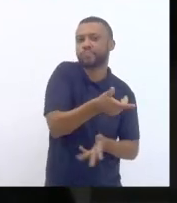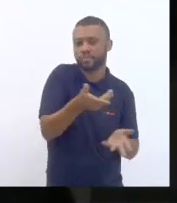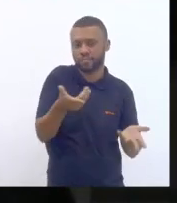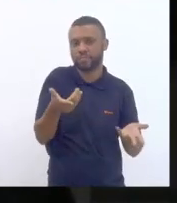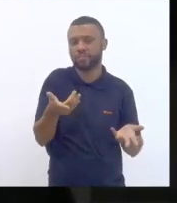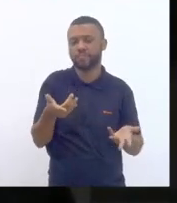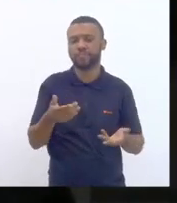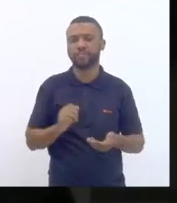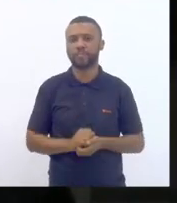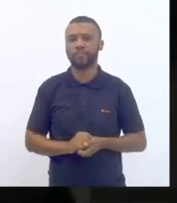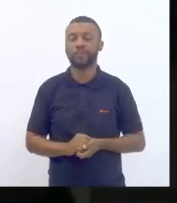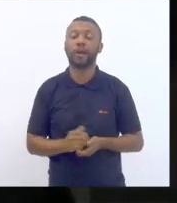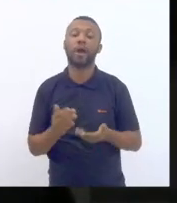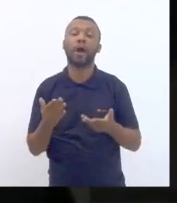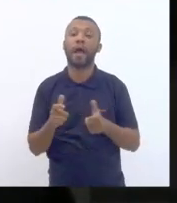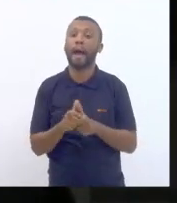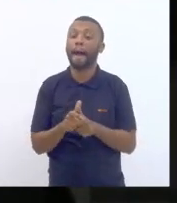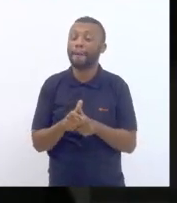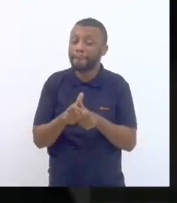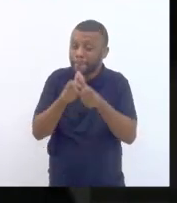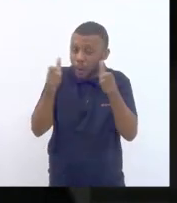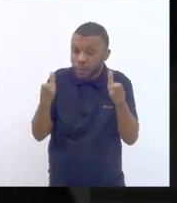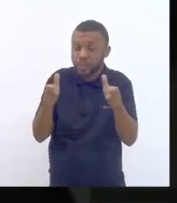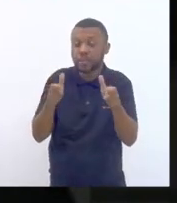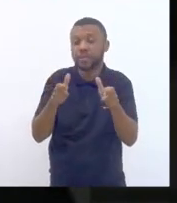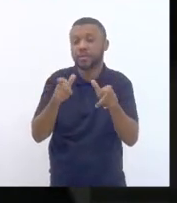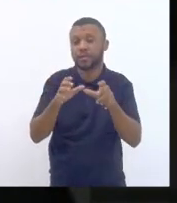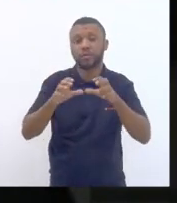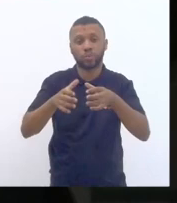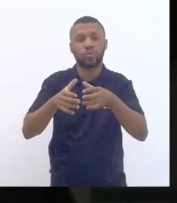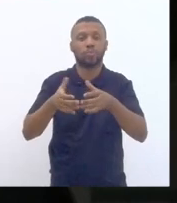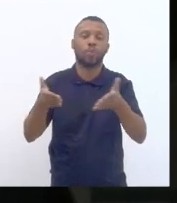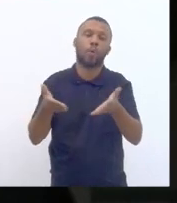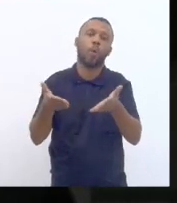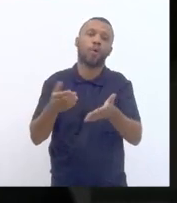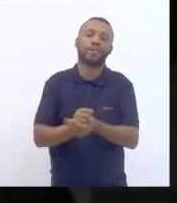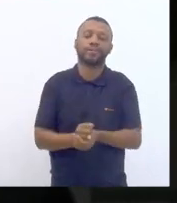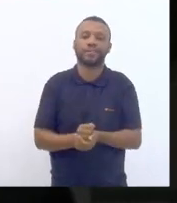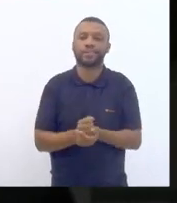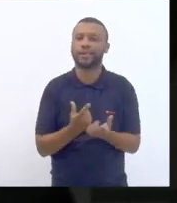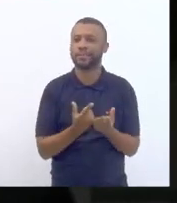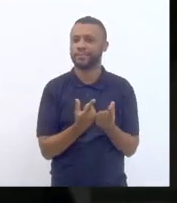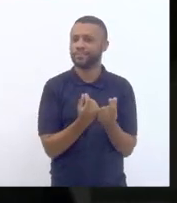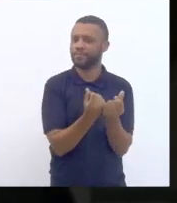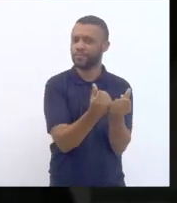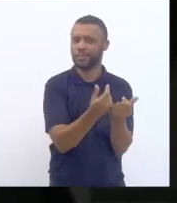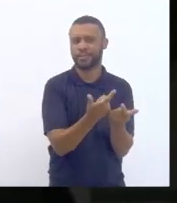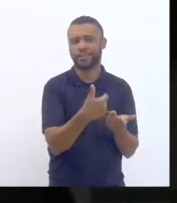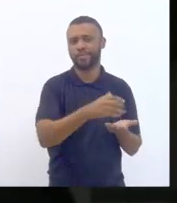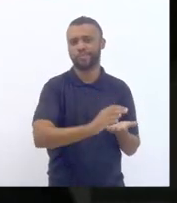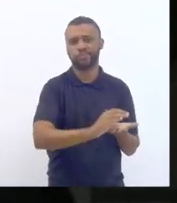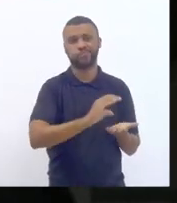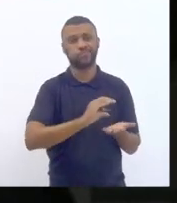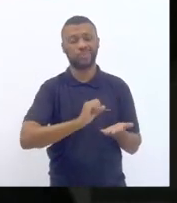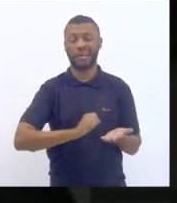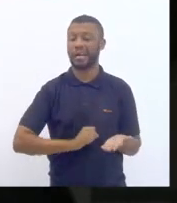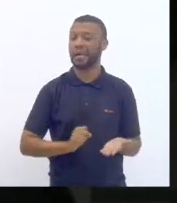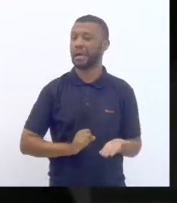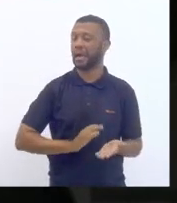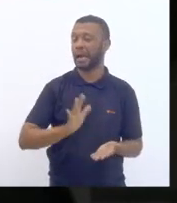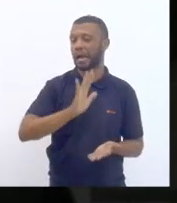Oi e esse povo hoje a grande meça a maioria não tem esse recurso para devolver deve ser algo